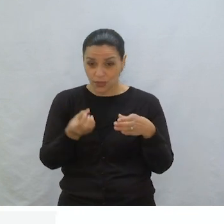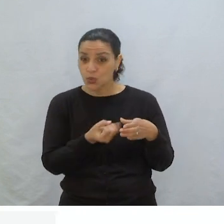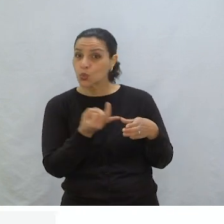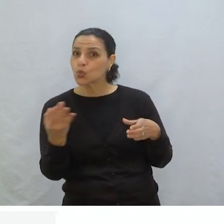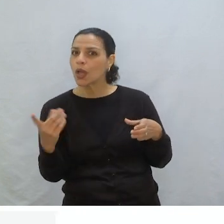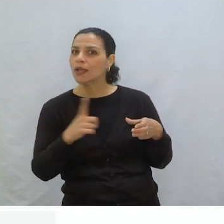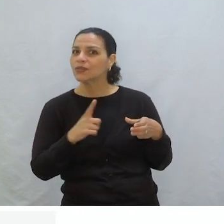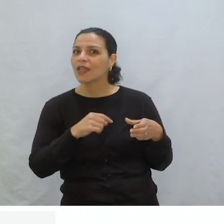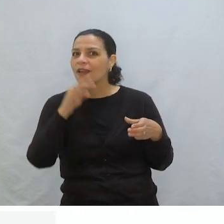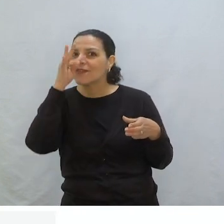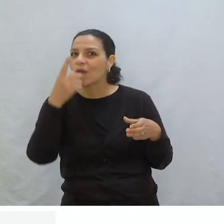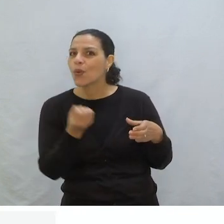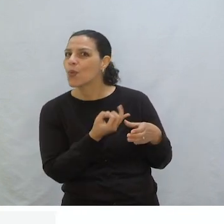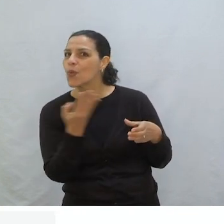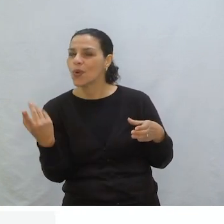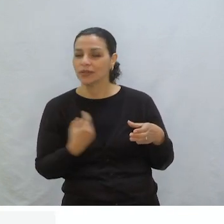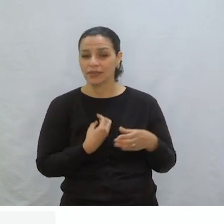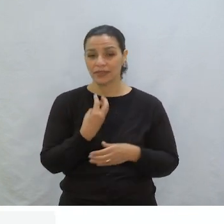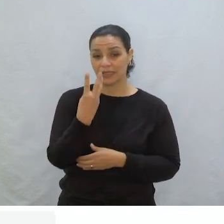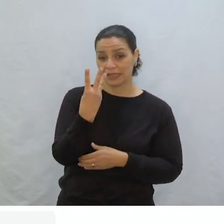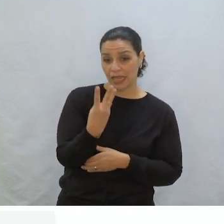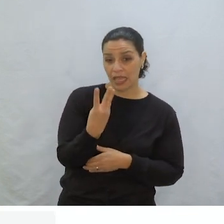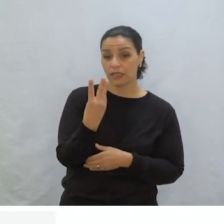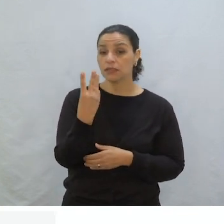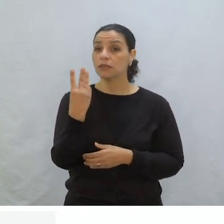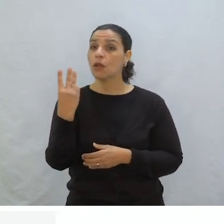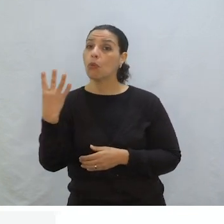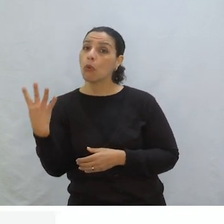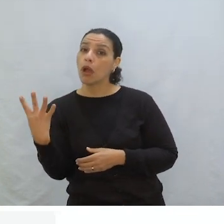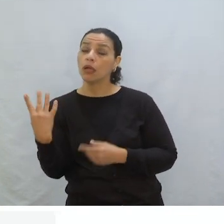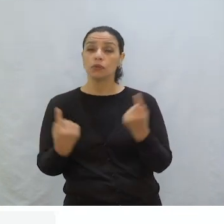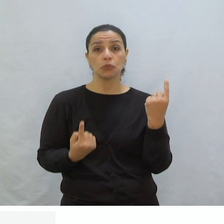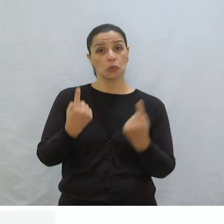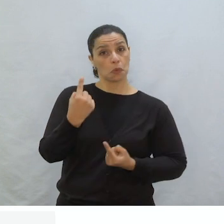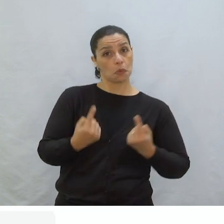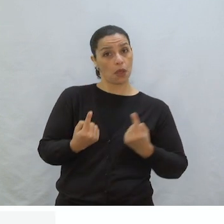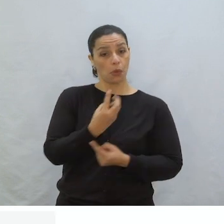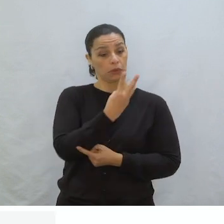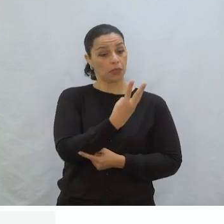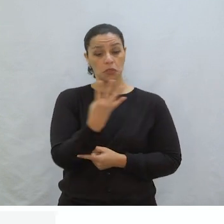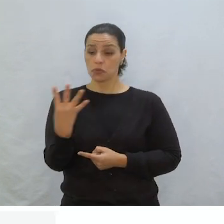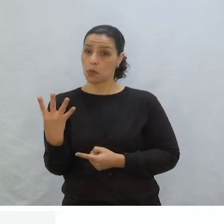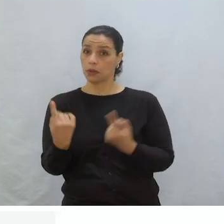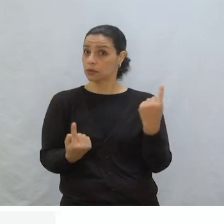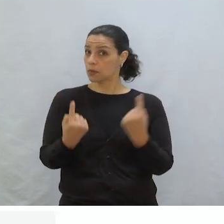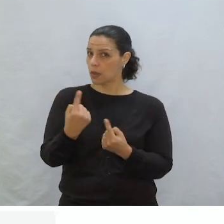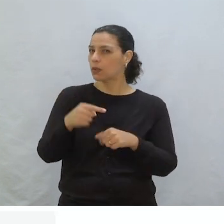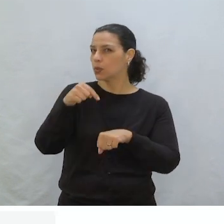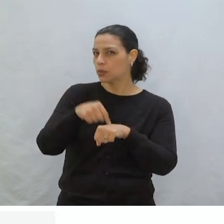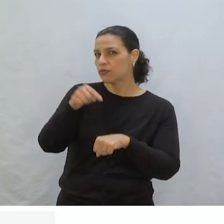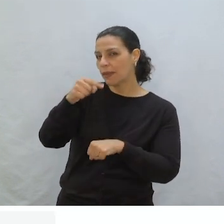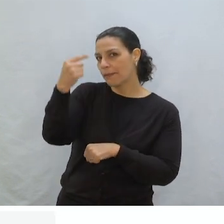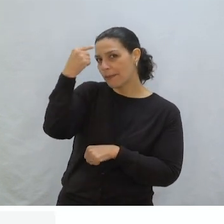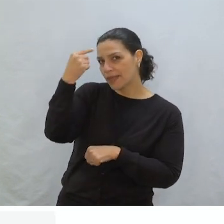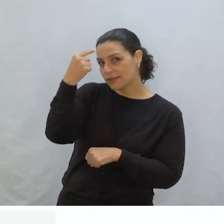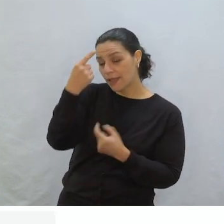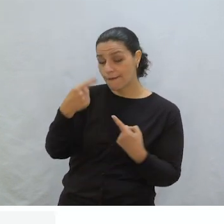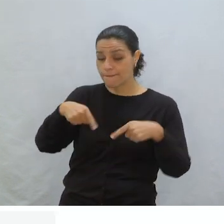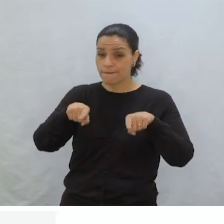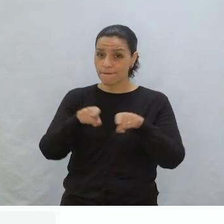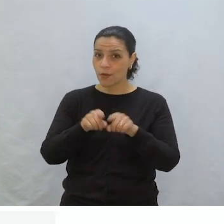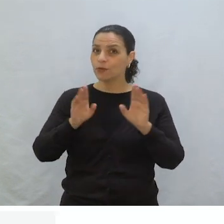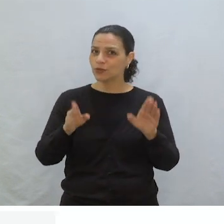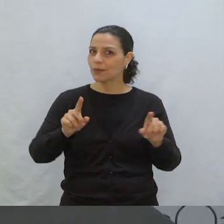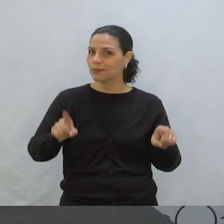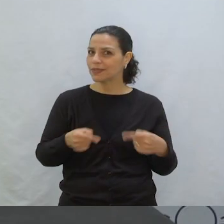vaso? Olha só o vaso. Nós temos 3 girassóis no vaso ou 4 girassóis? Vou dar um tempo para